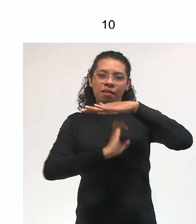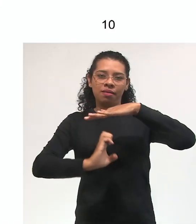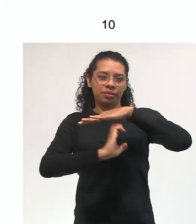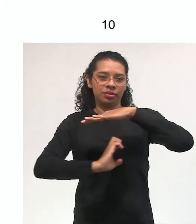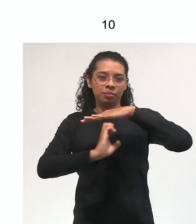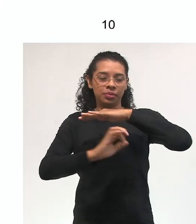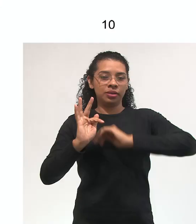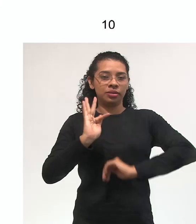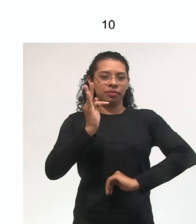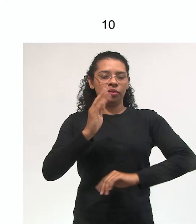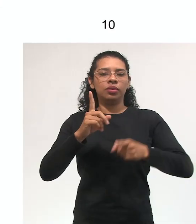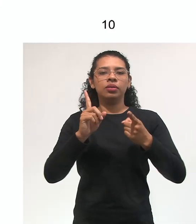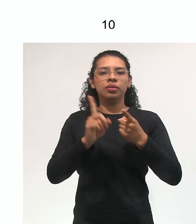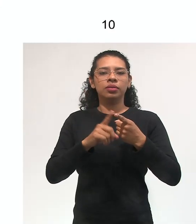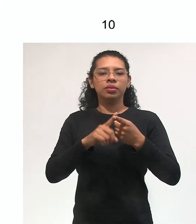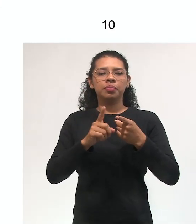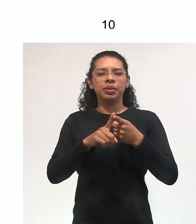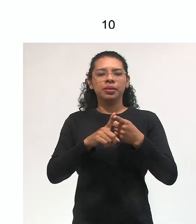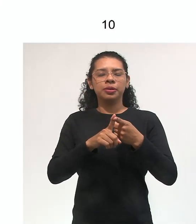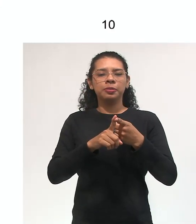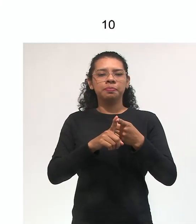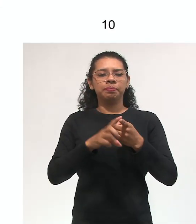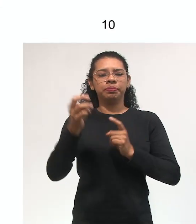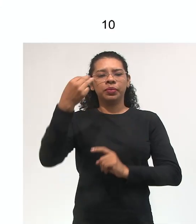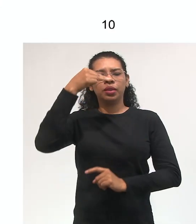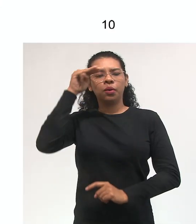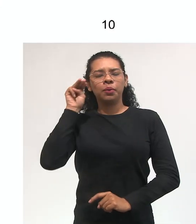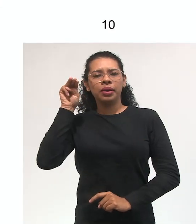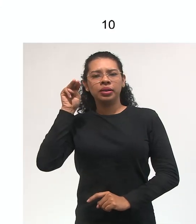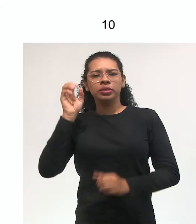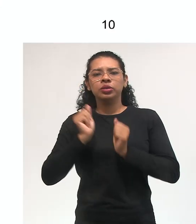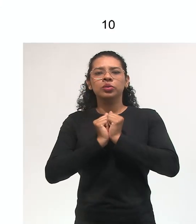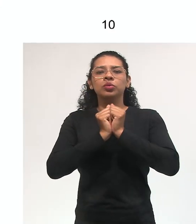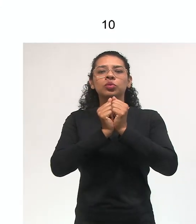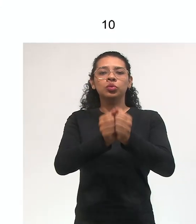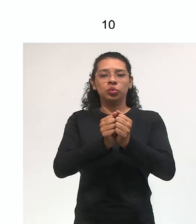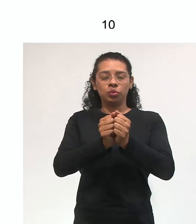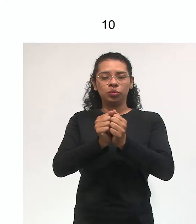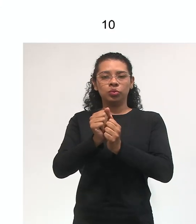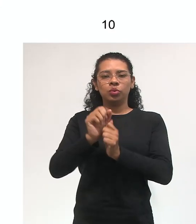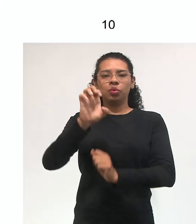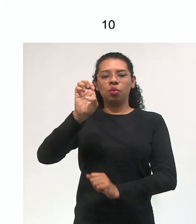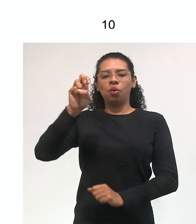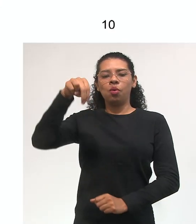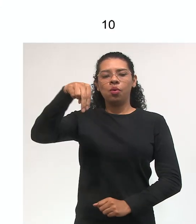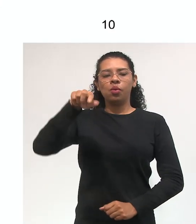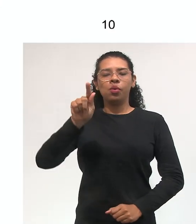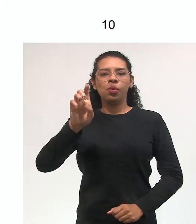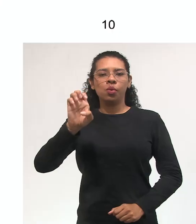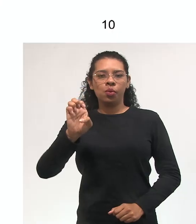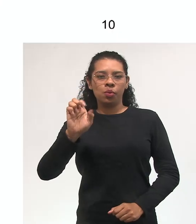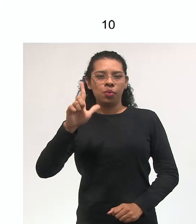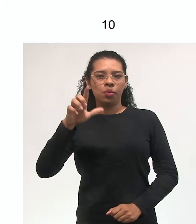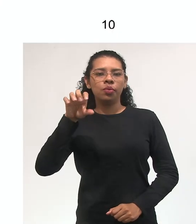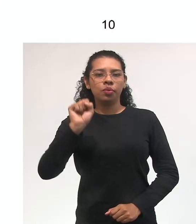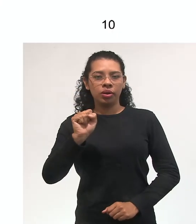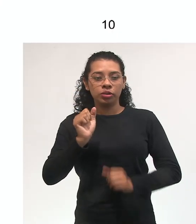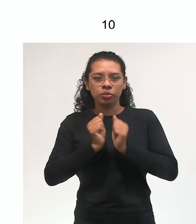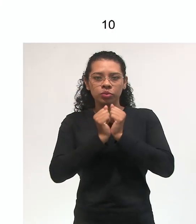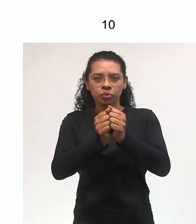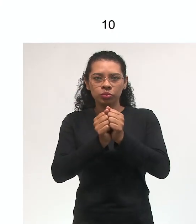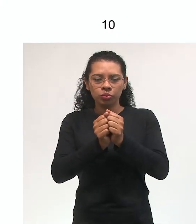ele vai fazer uma análise, né, junto com o Engels, desse sistema educacional fabril, e